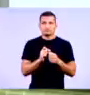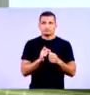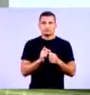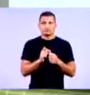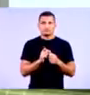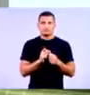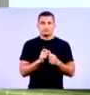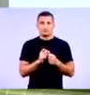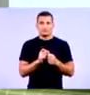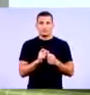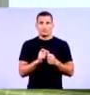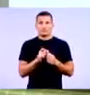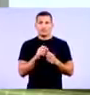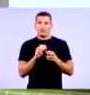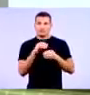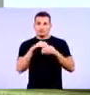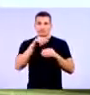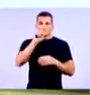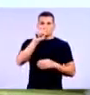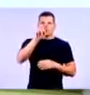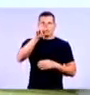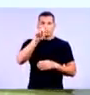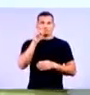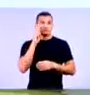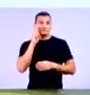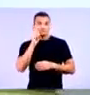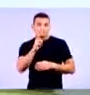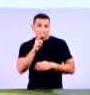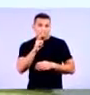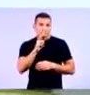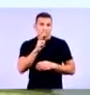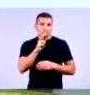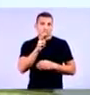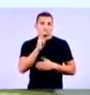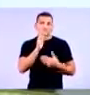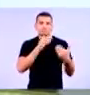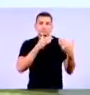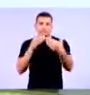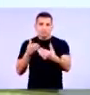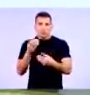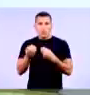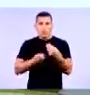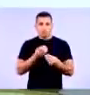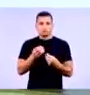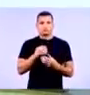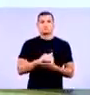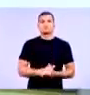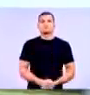essa estrutura dentro do ambiente. Vamos acompanhar então a postagem de uma tarefa.